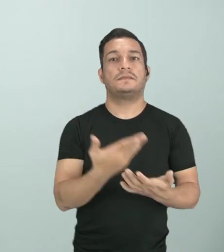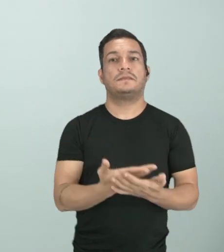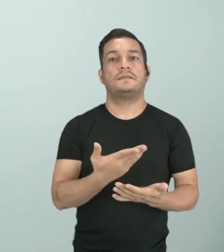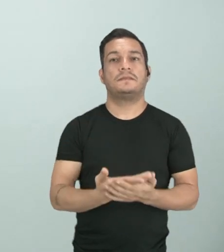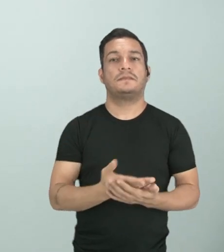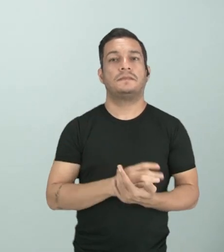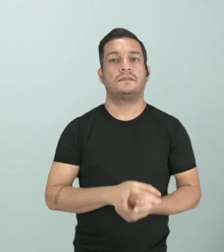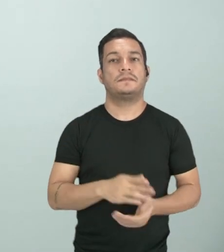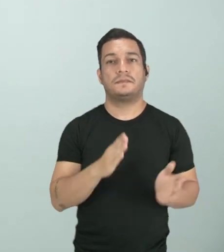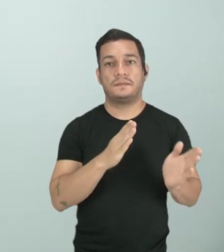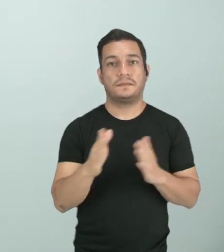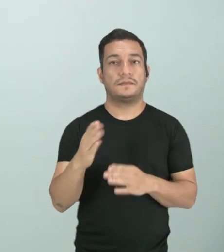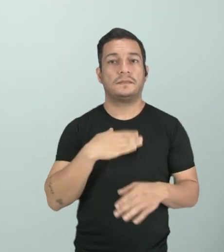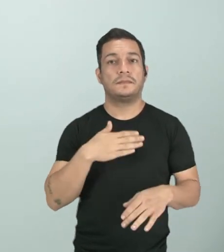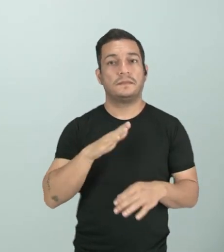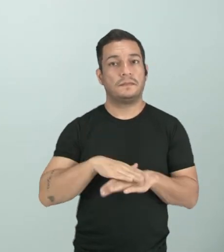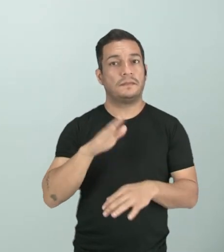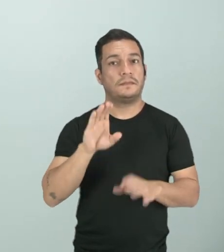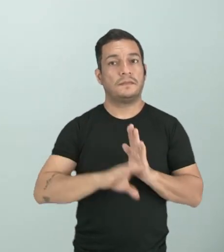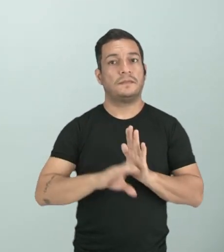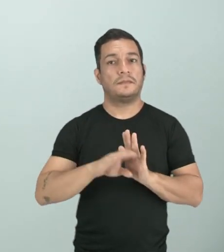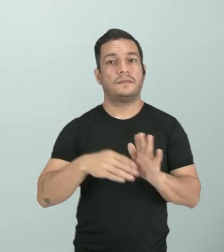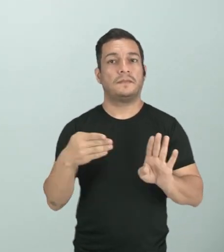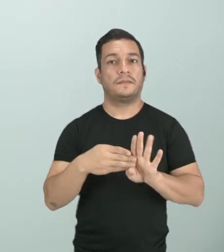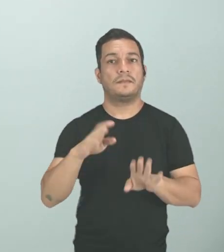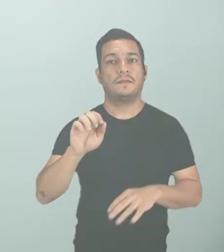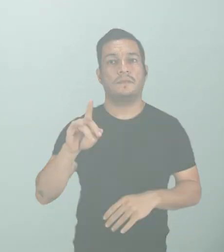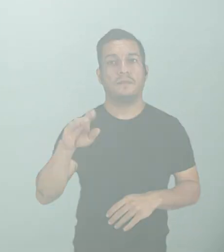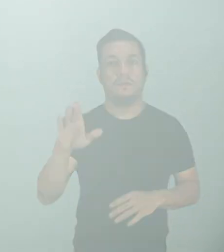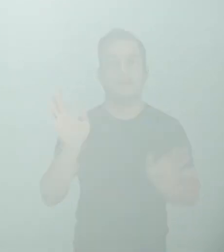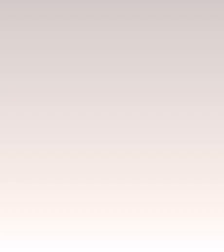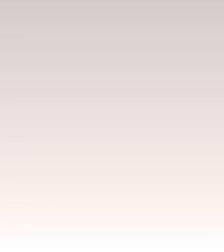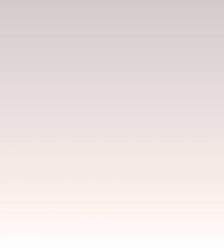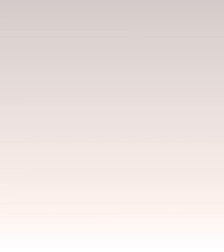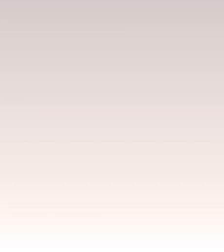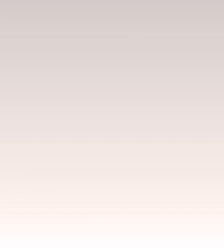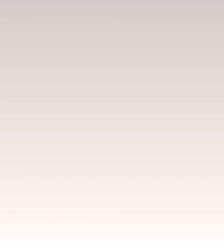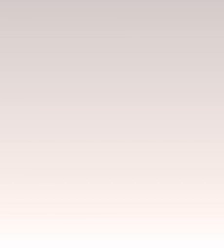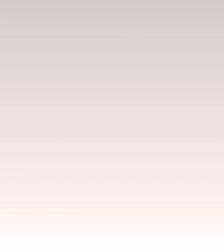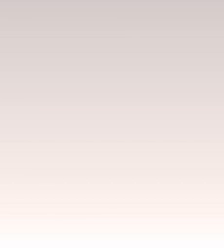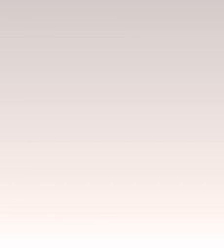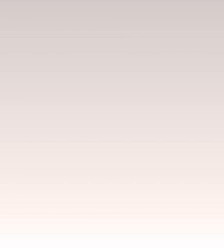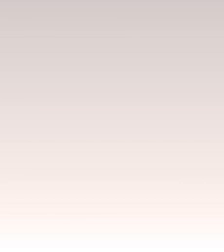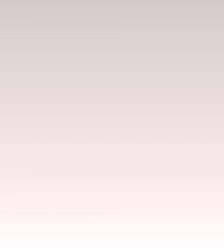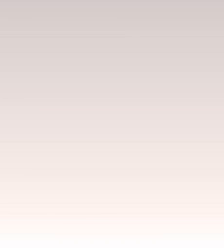aula. Acompanhe mais conteúdos da nossa plataforma Eduque. Até mais!